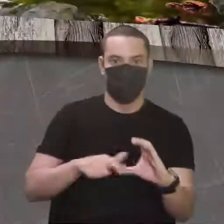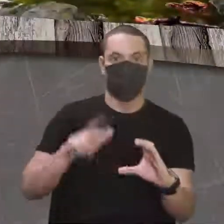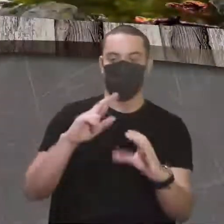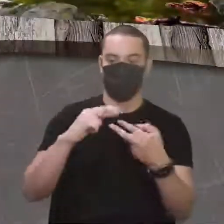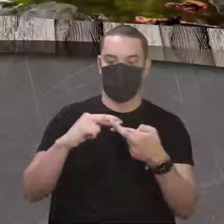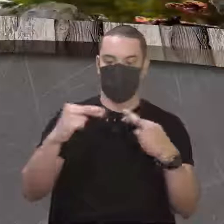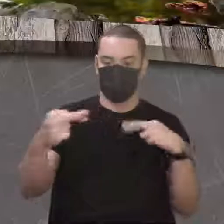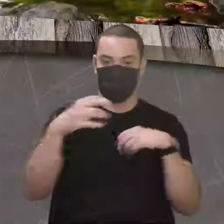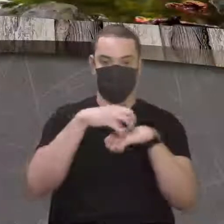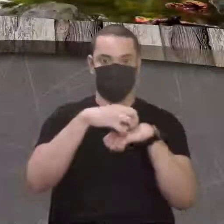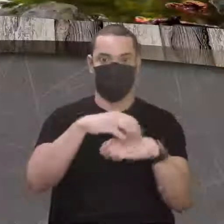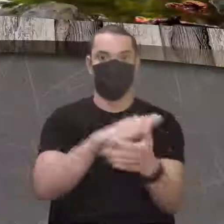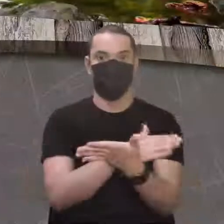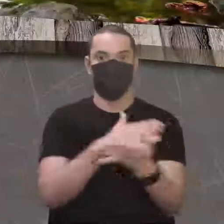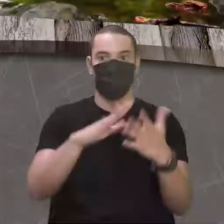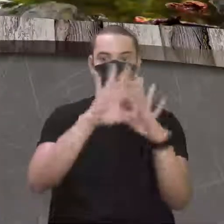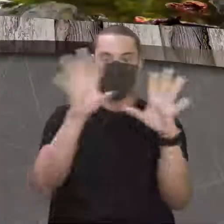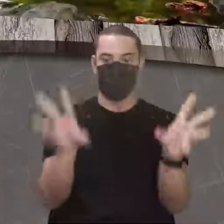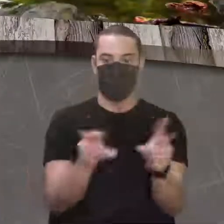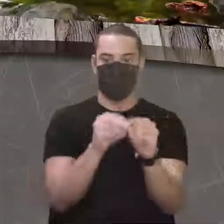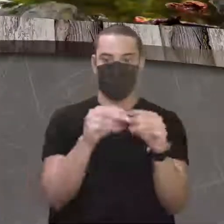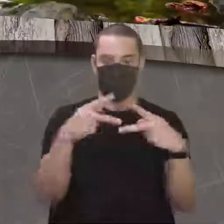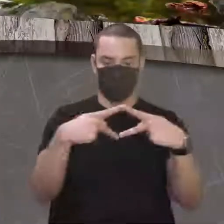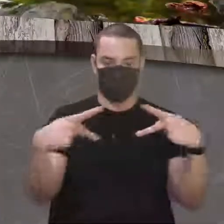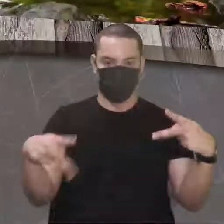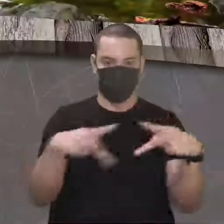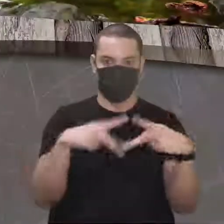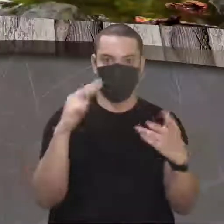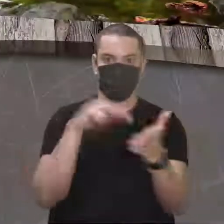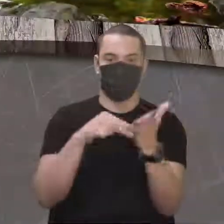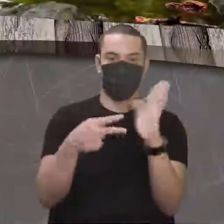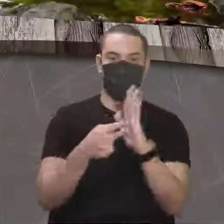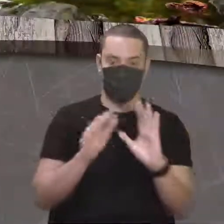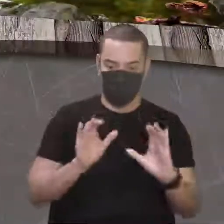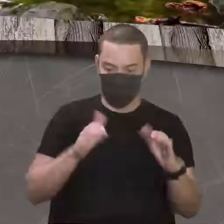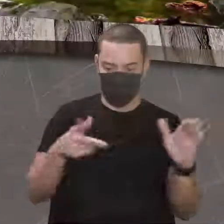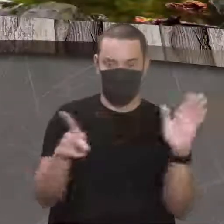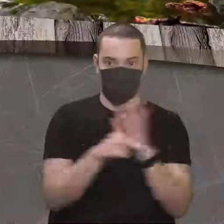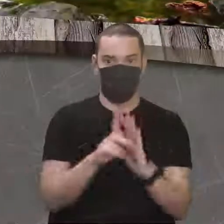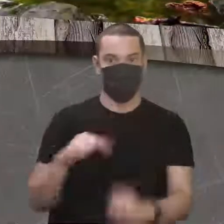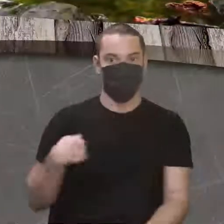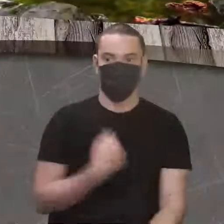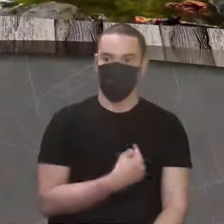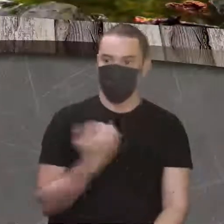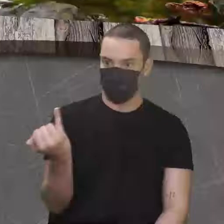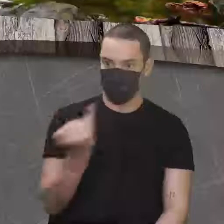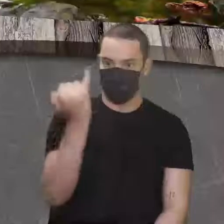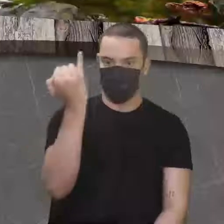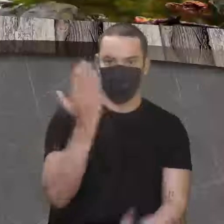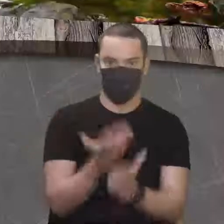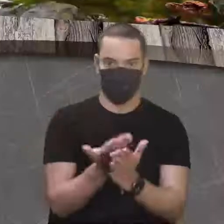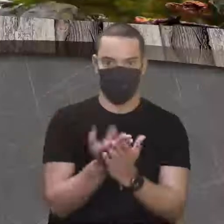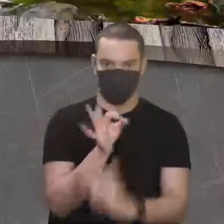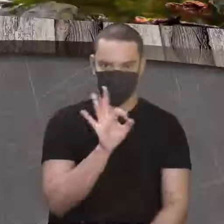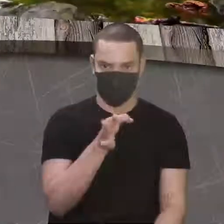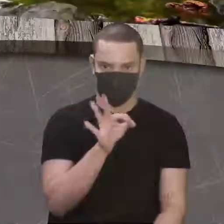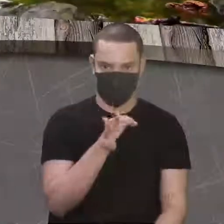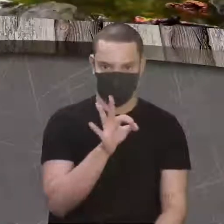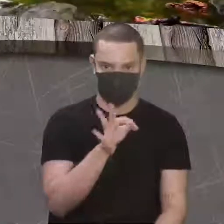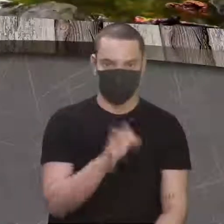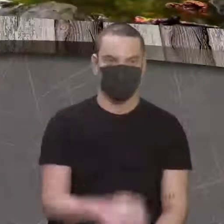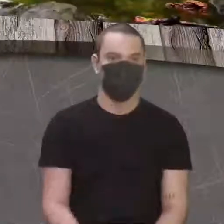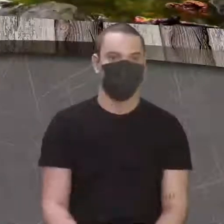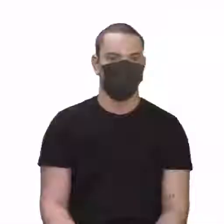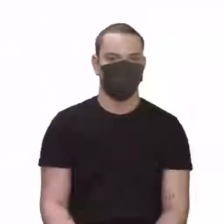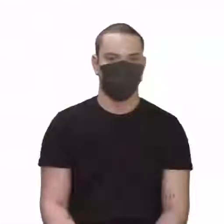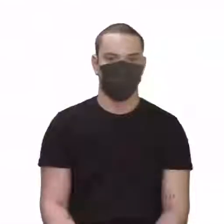e aí vai começar a sintetizar essas proteínas, que é um dos focos aqui importantes para a nossa aula de hoje, tá bom? Segura